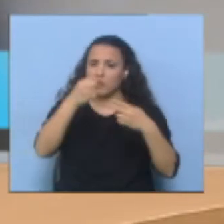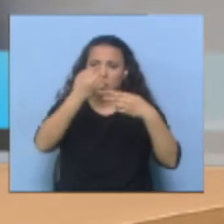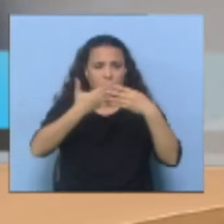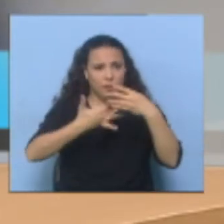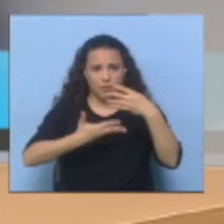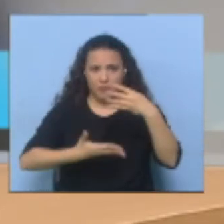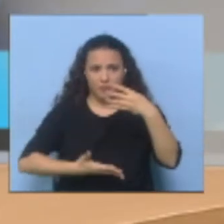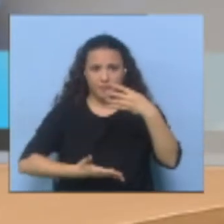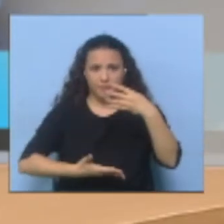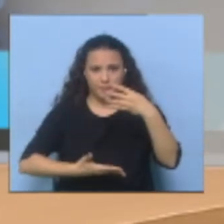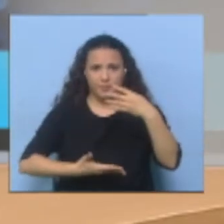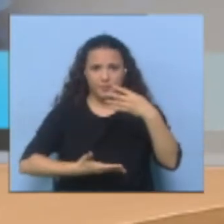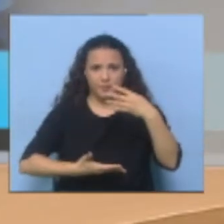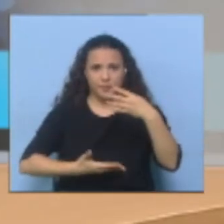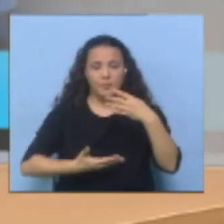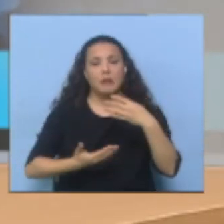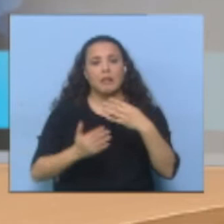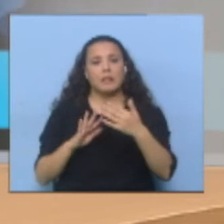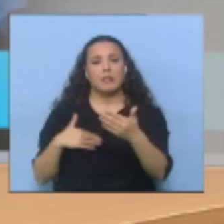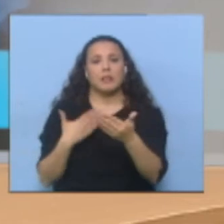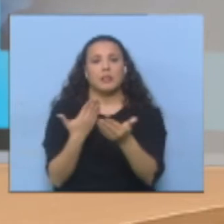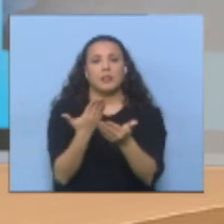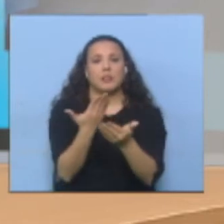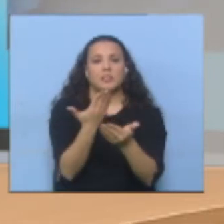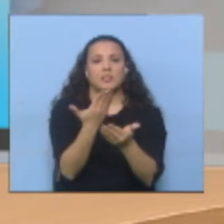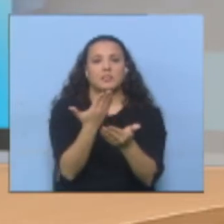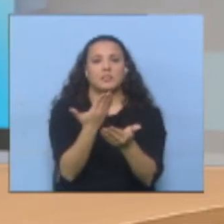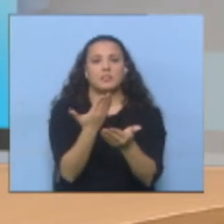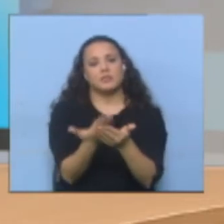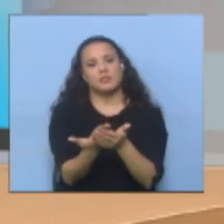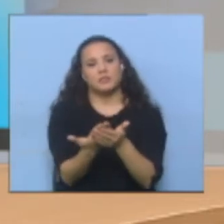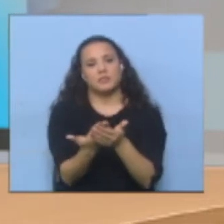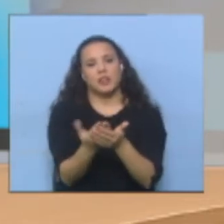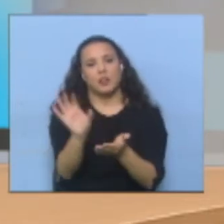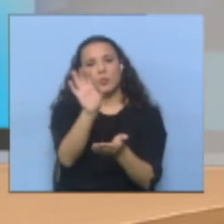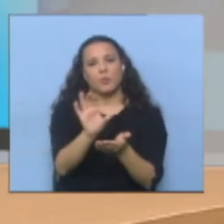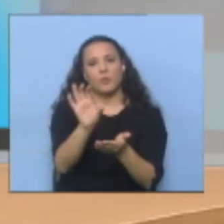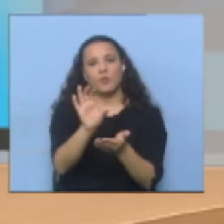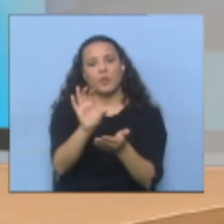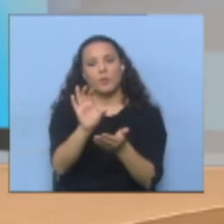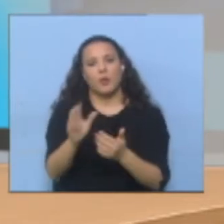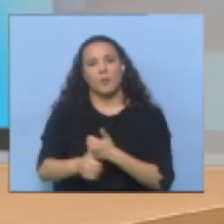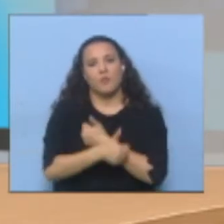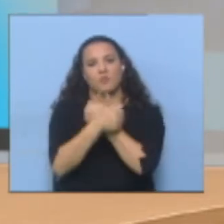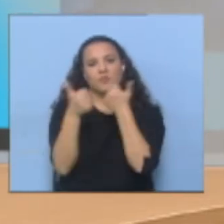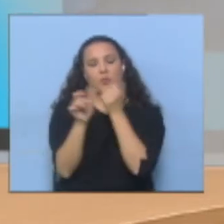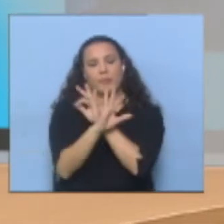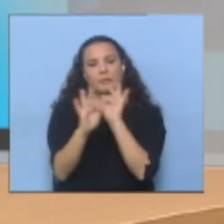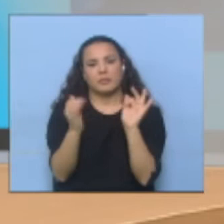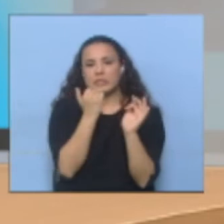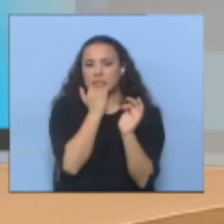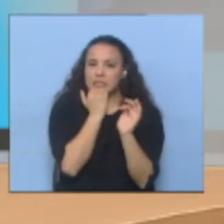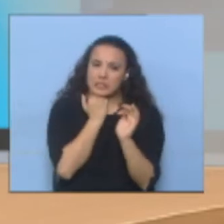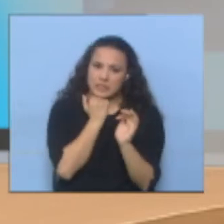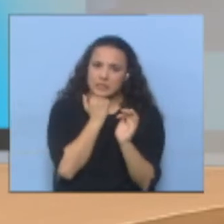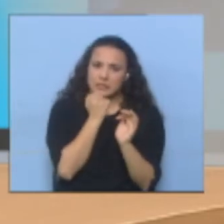afins, para tornar a estadia de quem nos visita mais confortável e para dar resposta às necessidades de quem nos